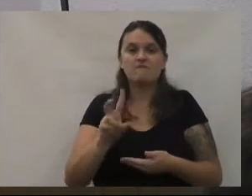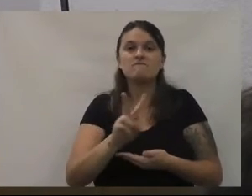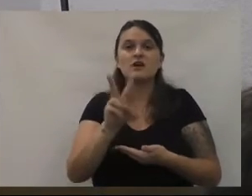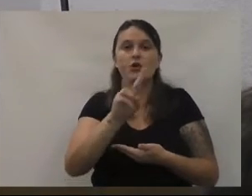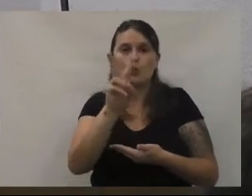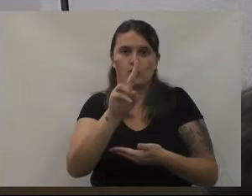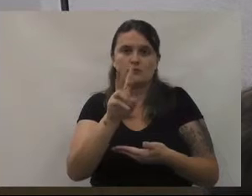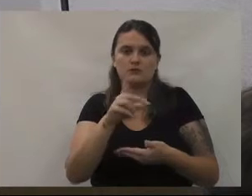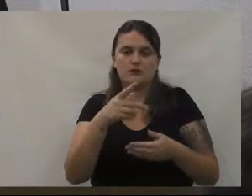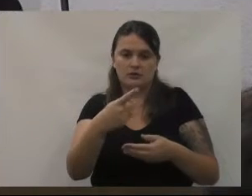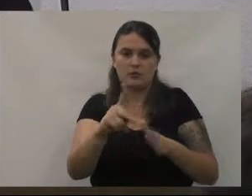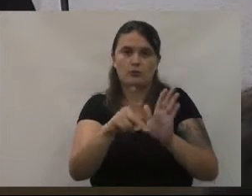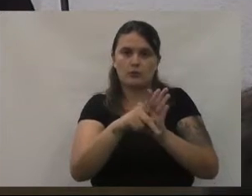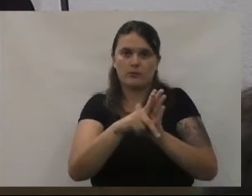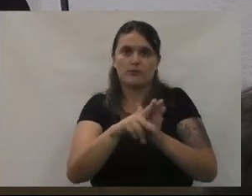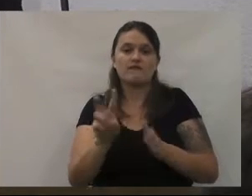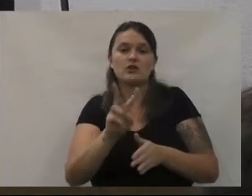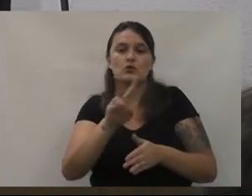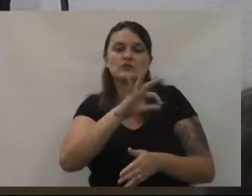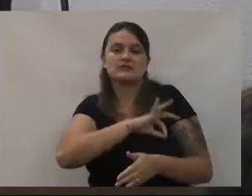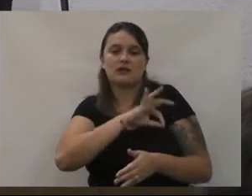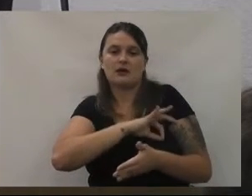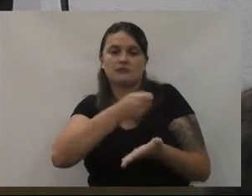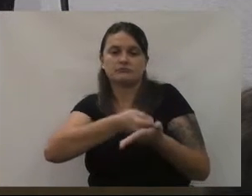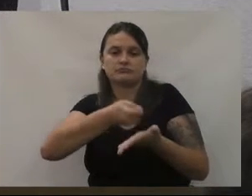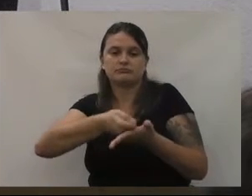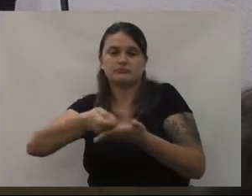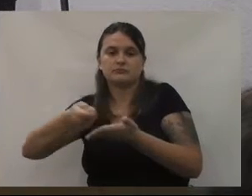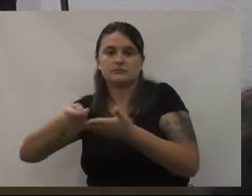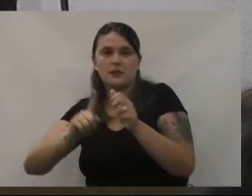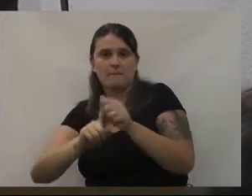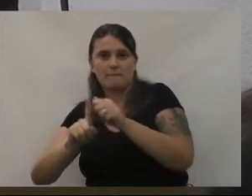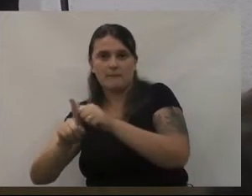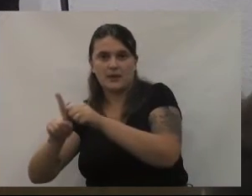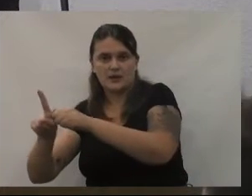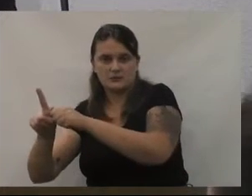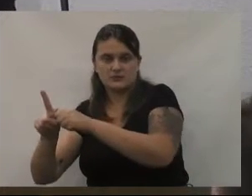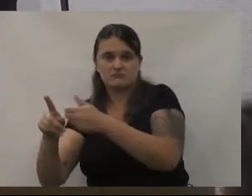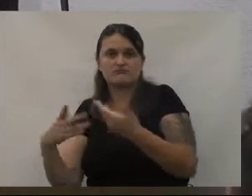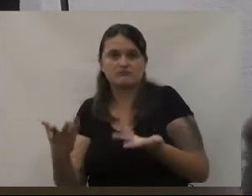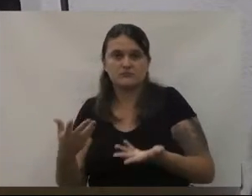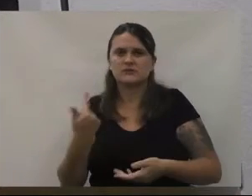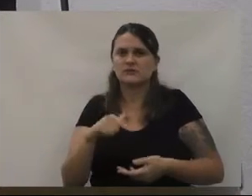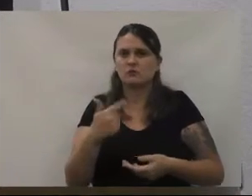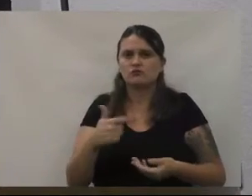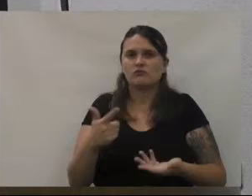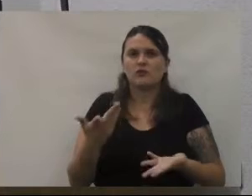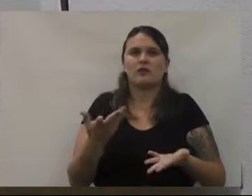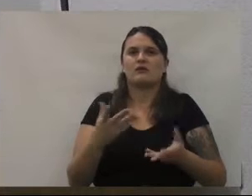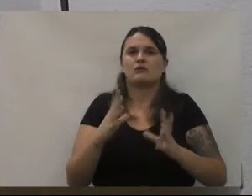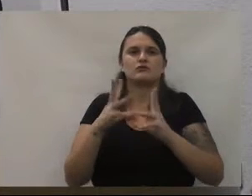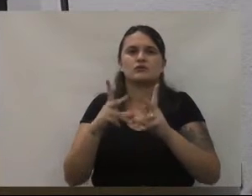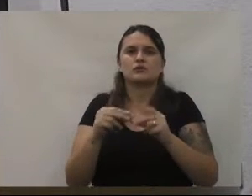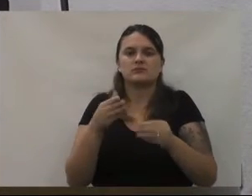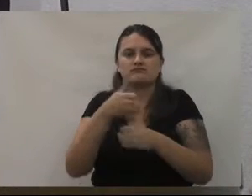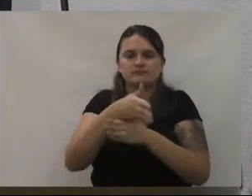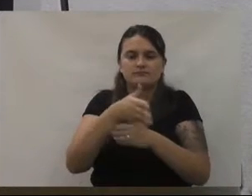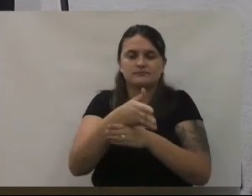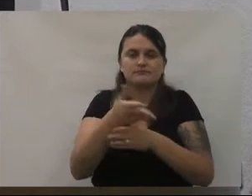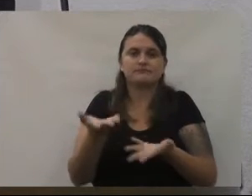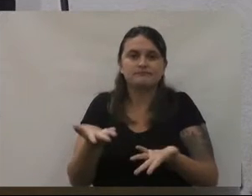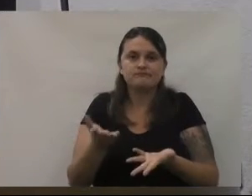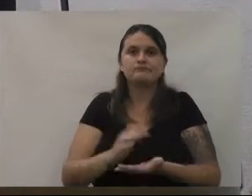tanto, e o teu benefício vai ser tanto, né? Então, não tem toda a participação.